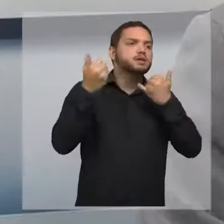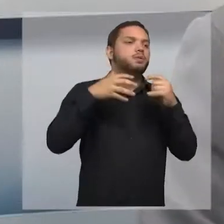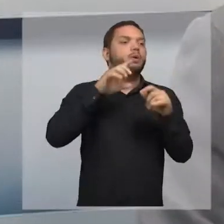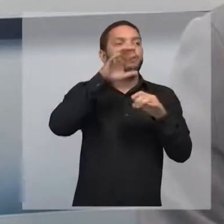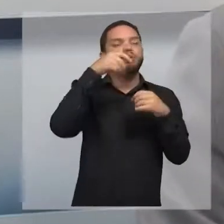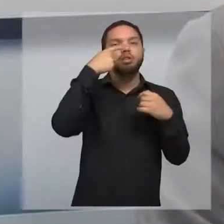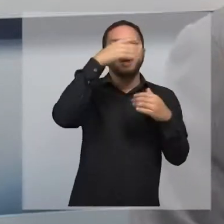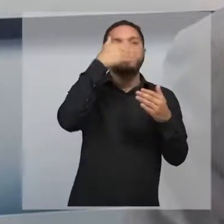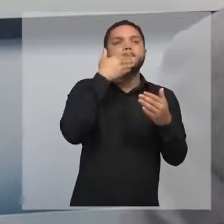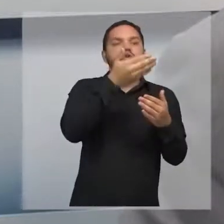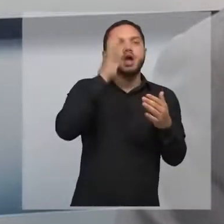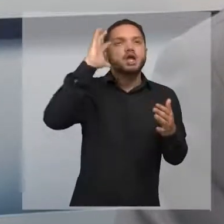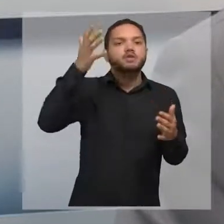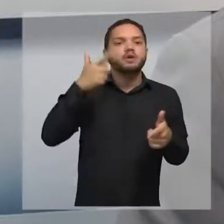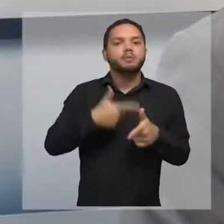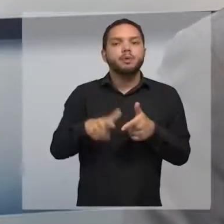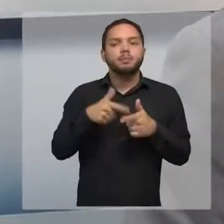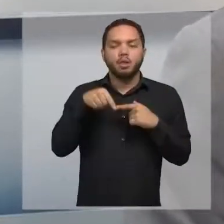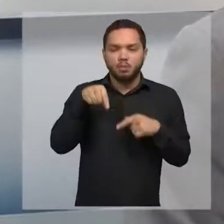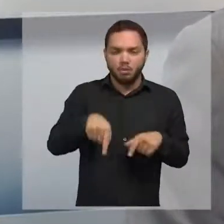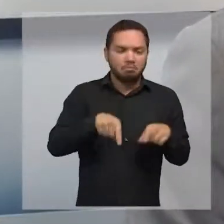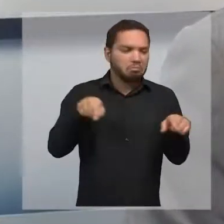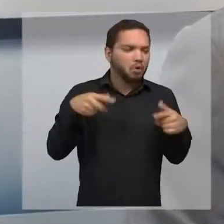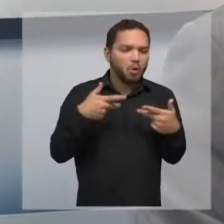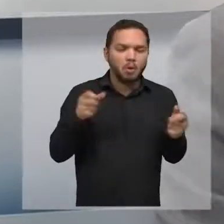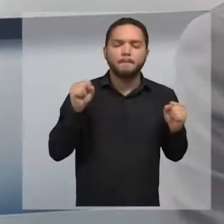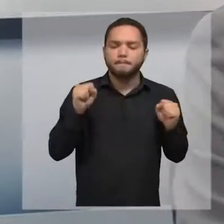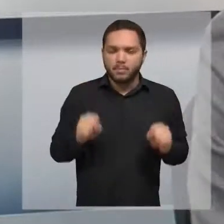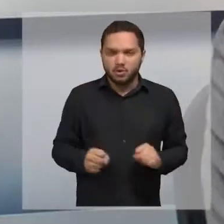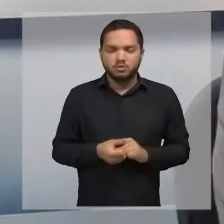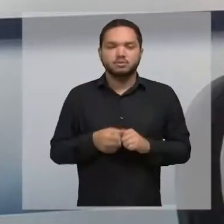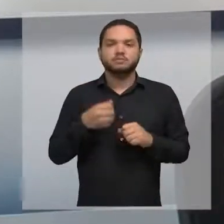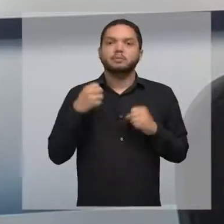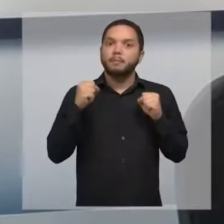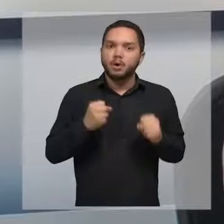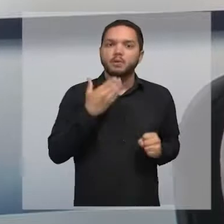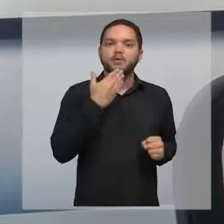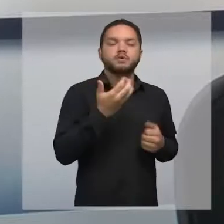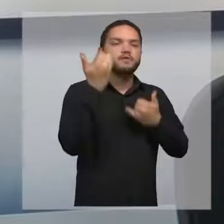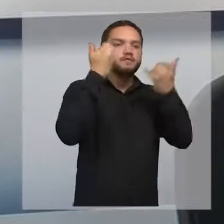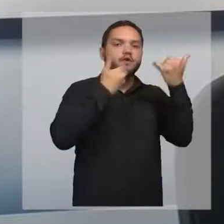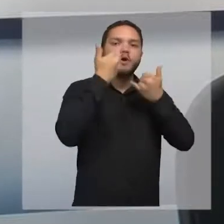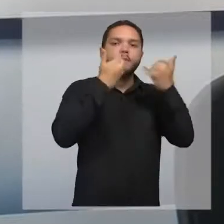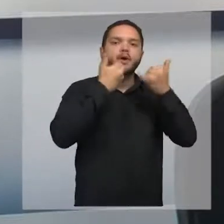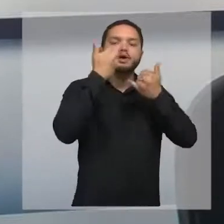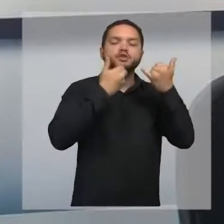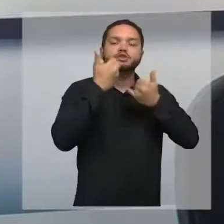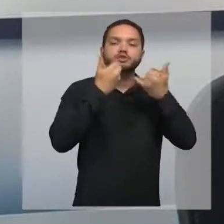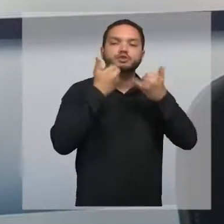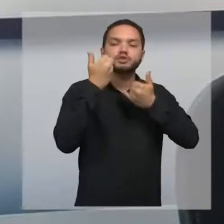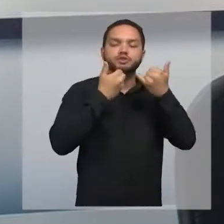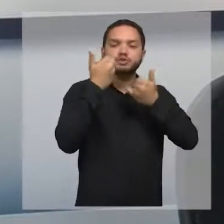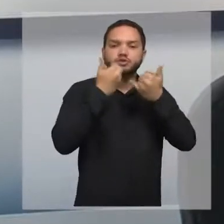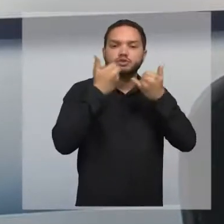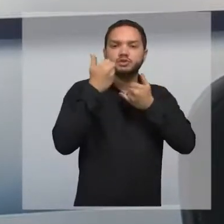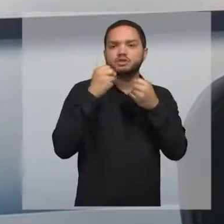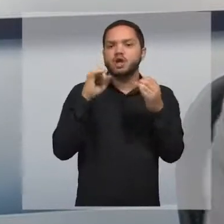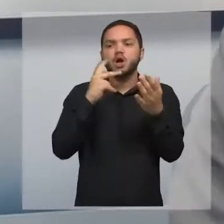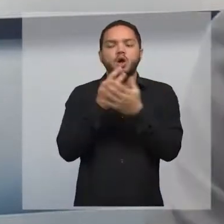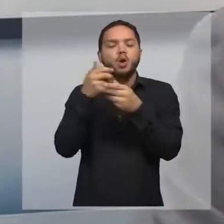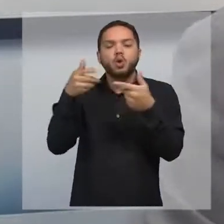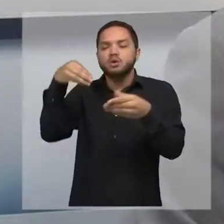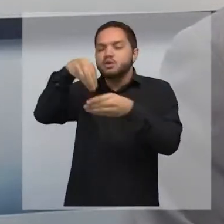qualquer providência do Poder Executivo. Ela pode pedir informações de medidas que estão sendo tomadas em